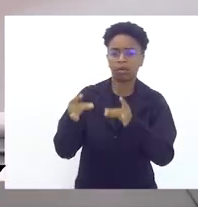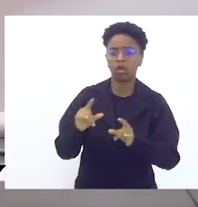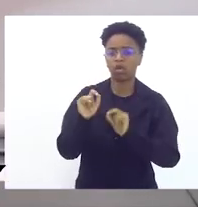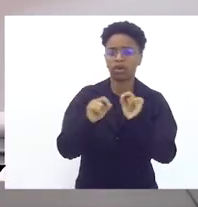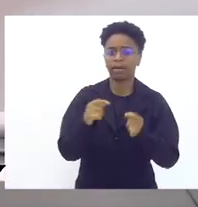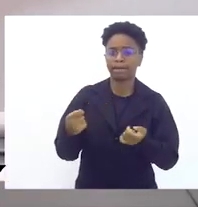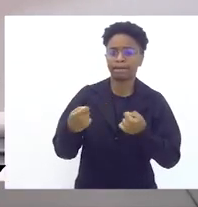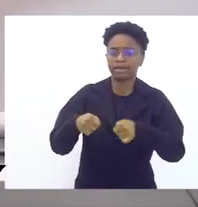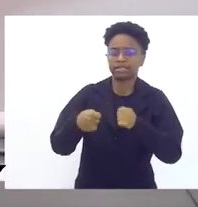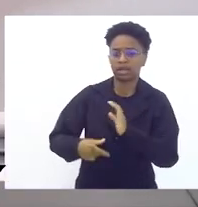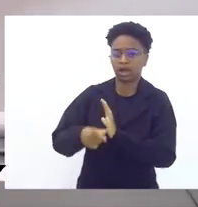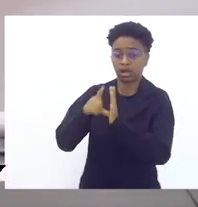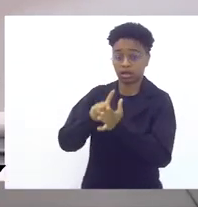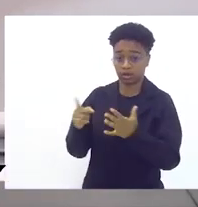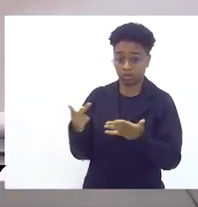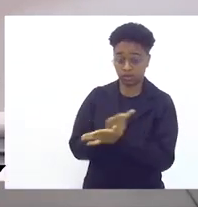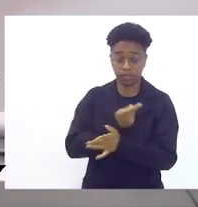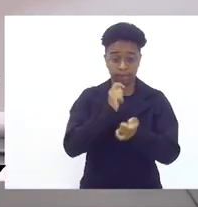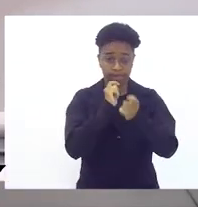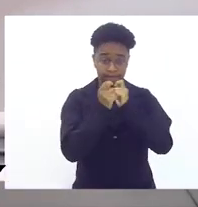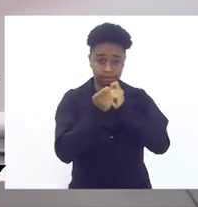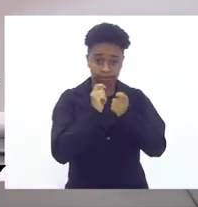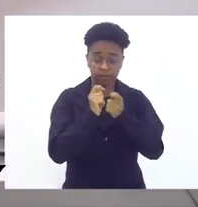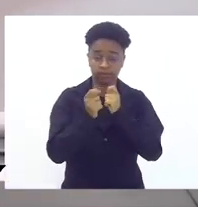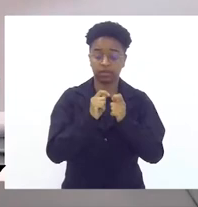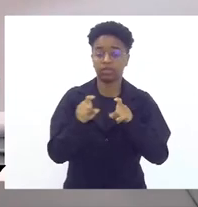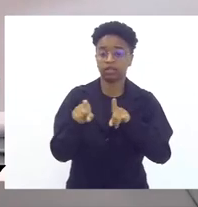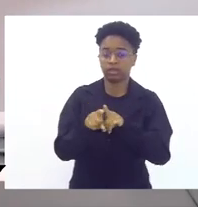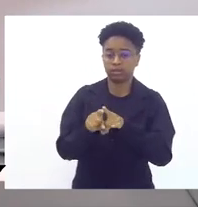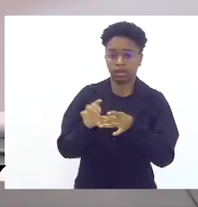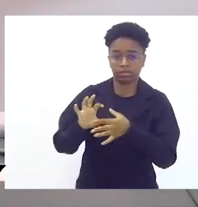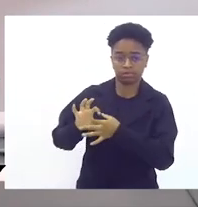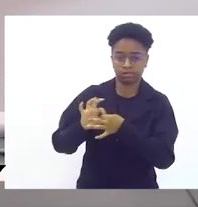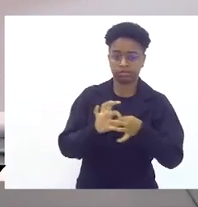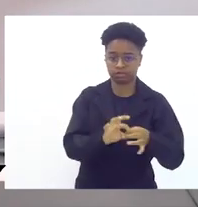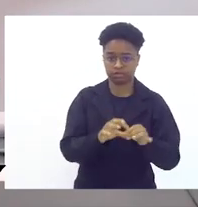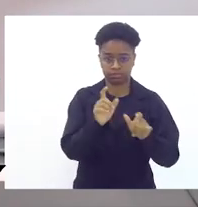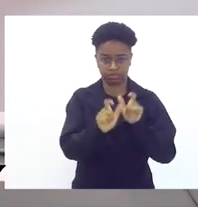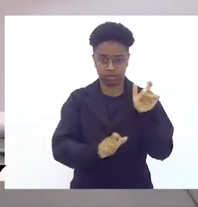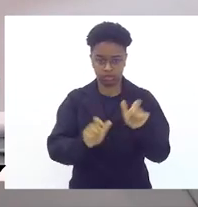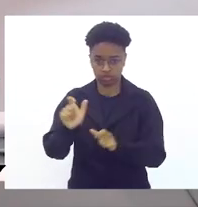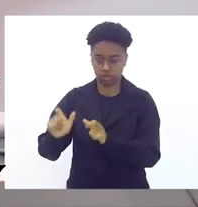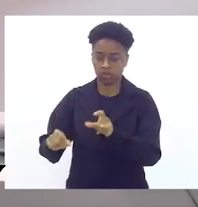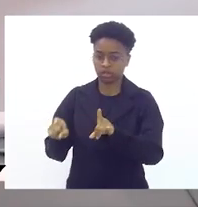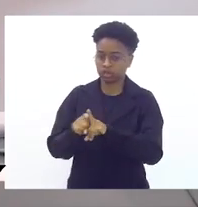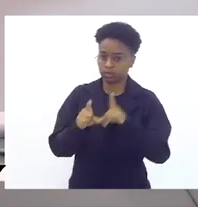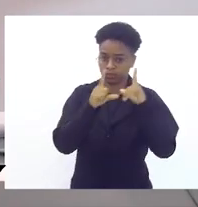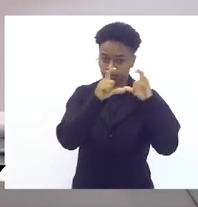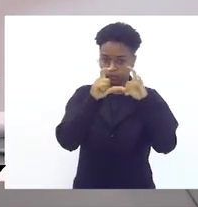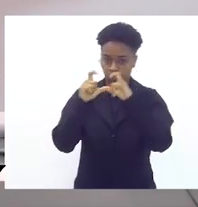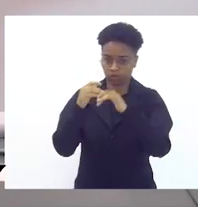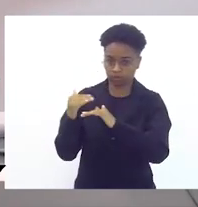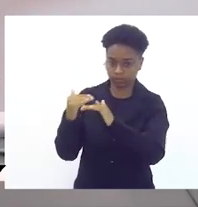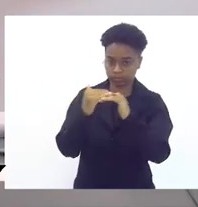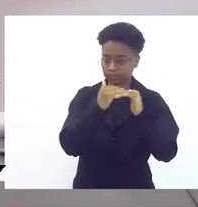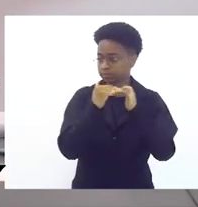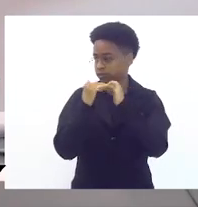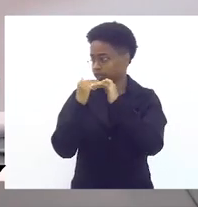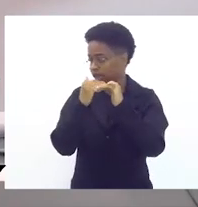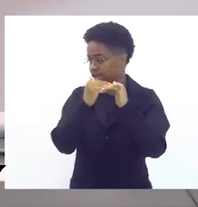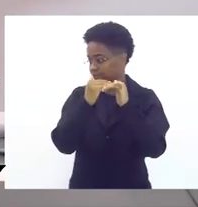entrevista prévia fornecimento de instruções alinhamento de pessoas ou fotografias padronizadas